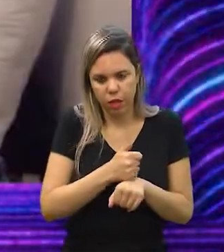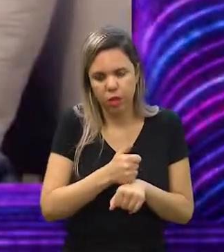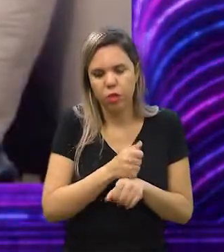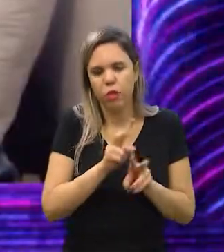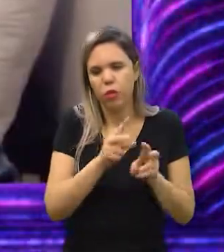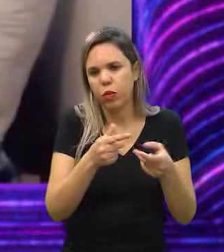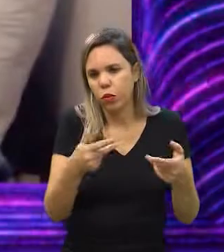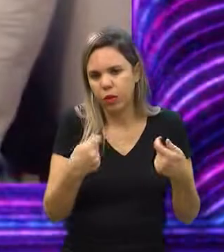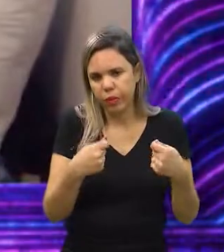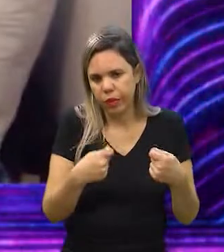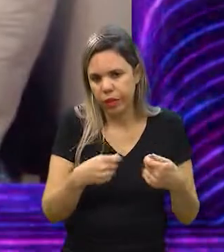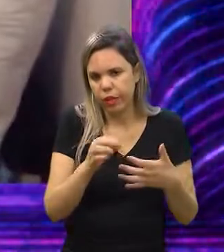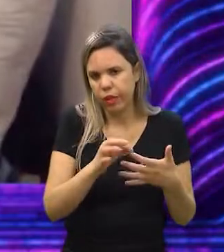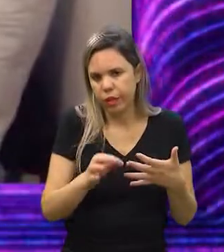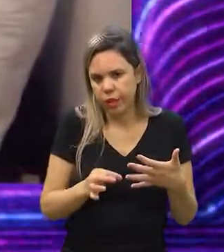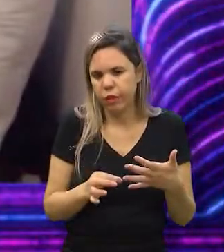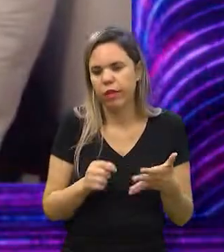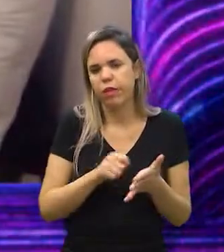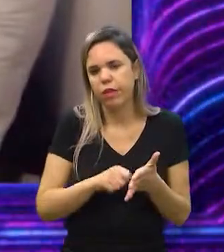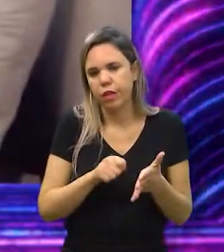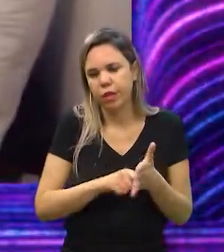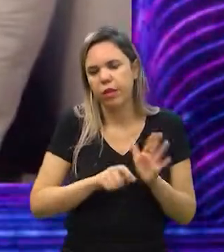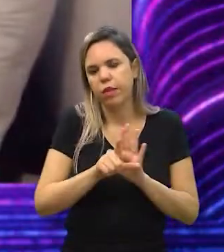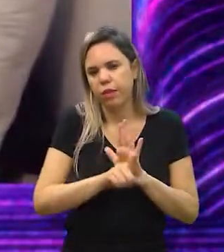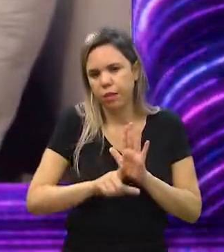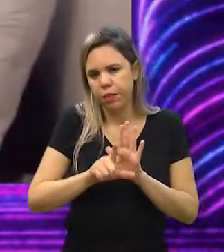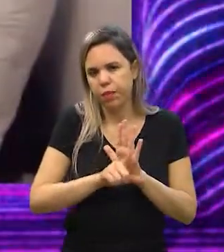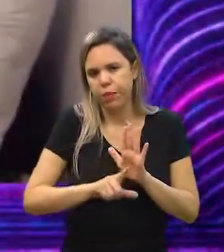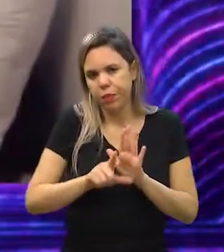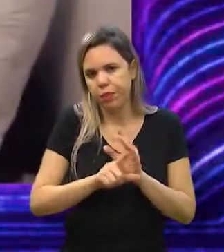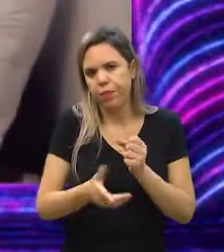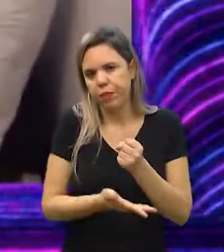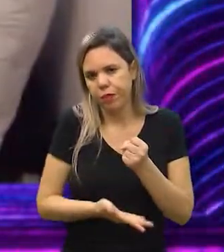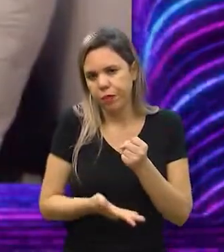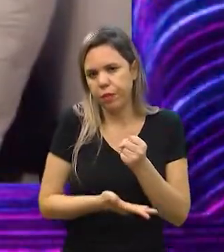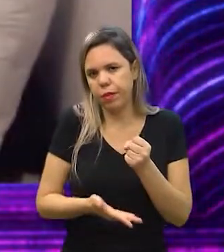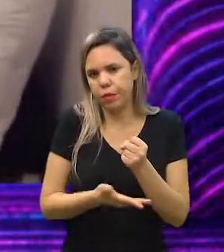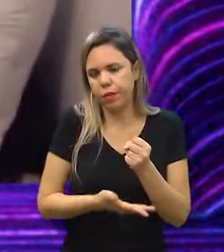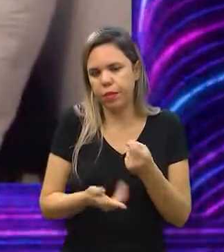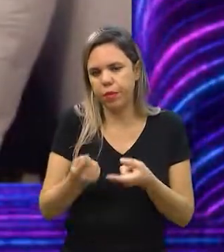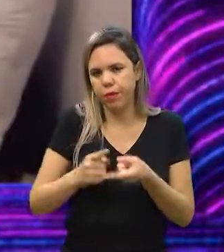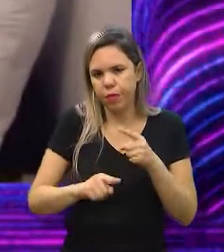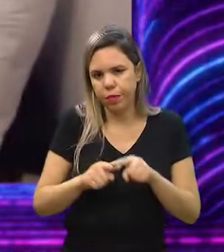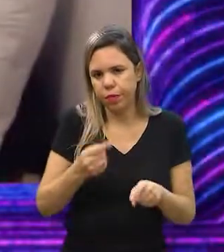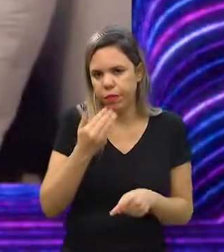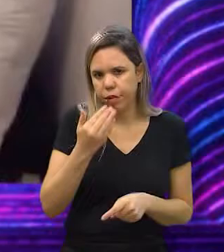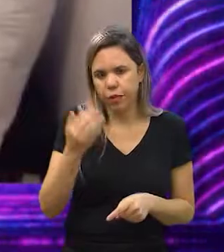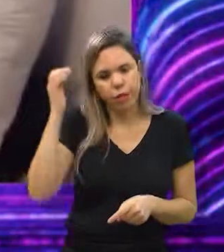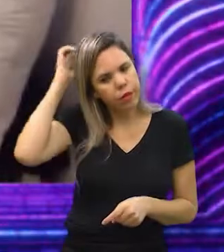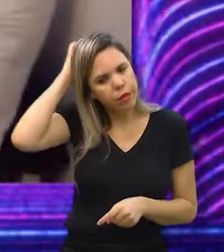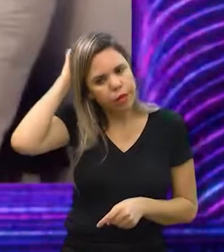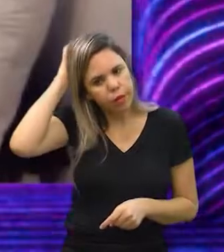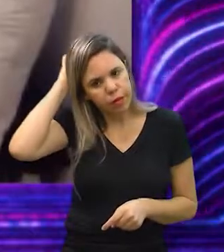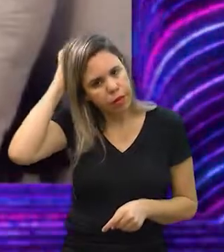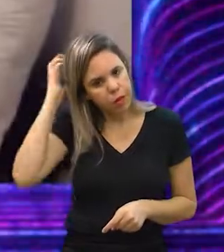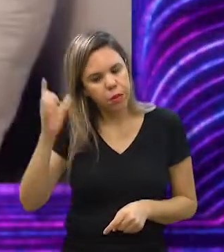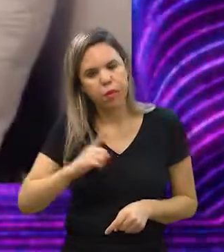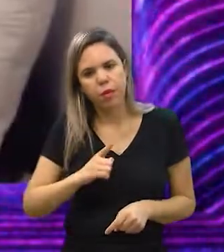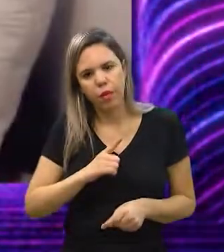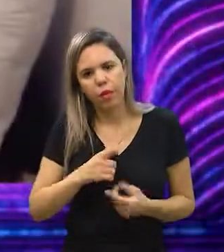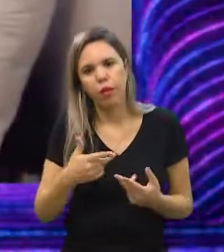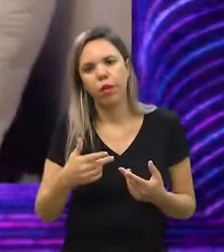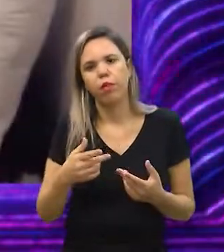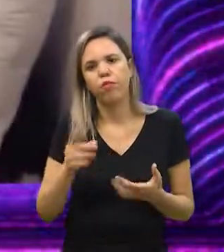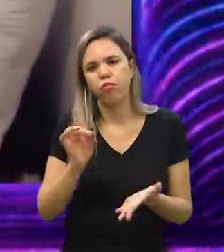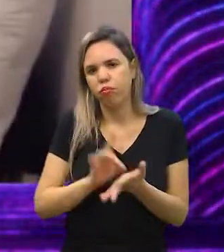sob demanda. Então, assim, ele vai escrever literatura, basicamente, de acordo com o pedido. Então, eu tenho